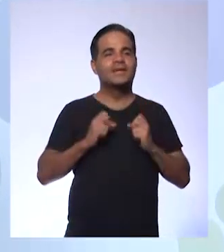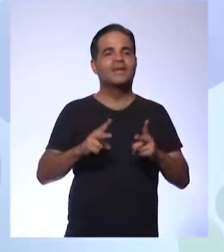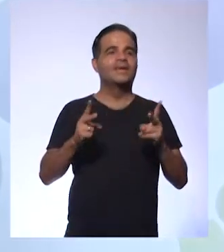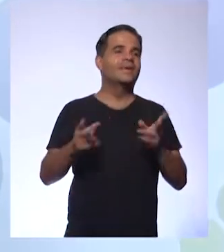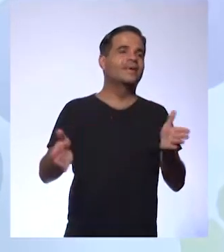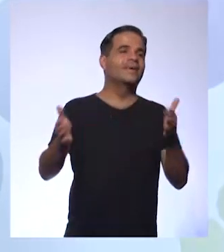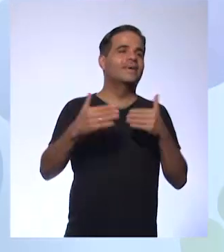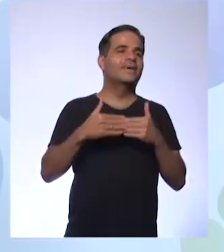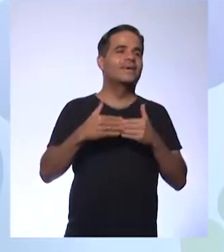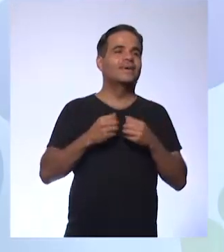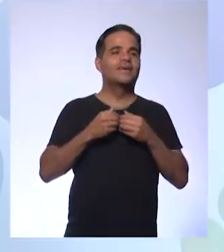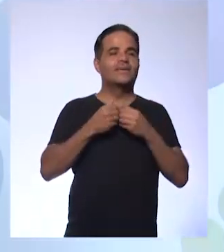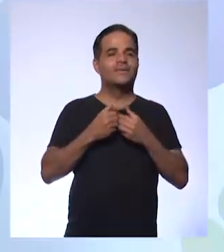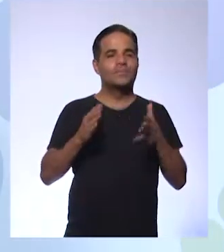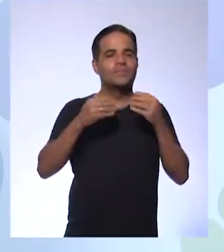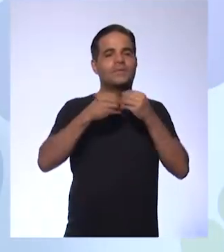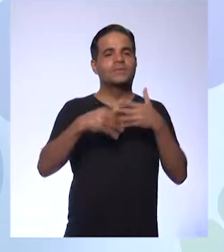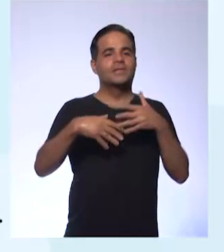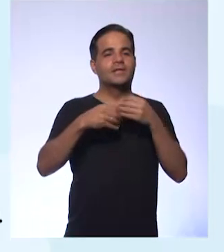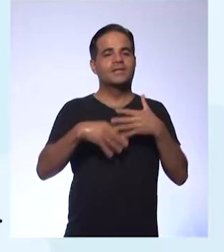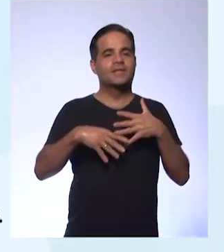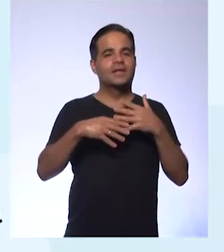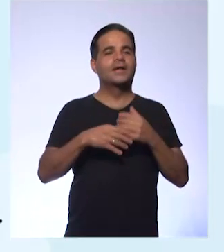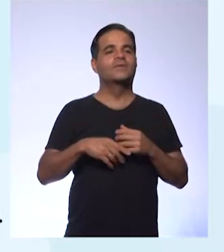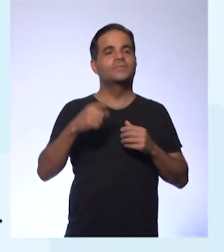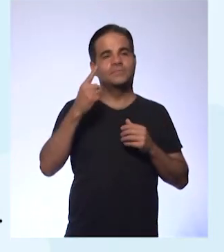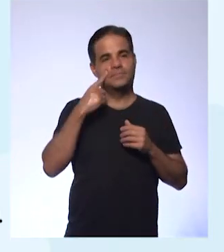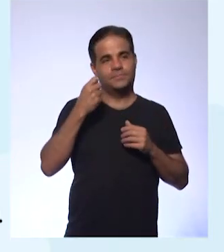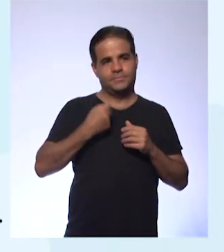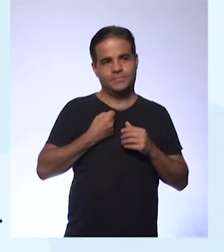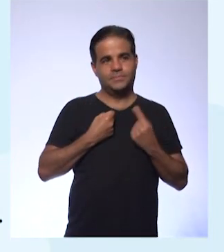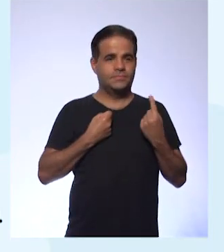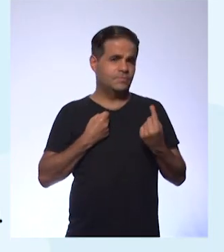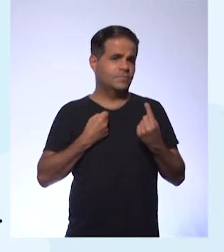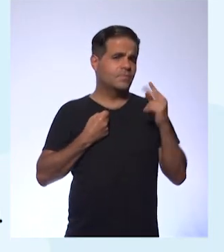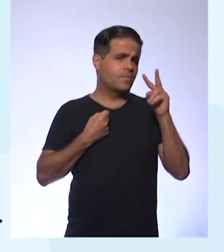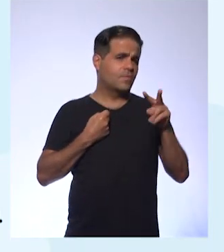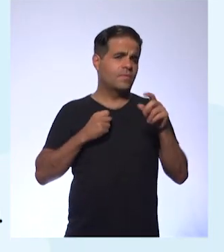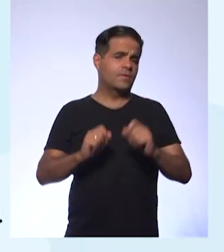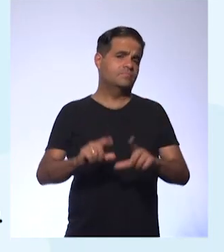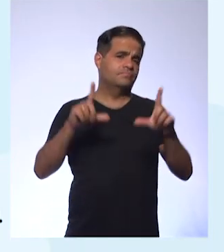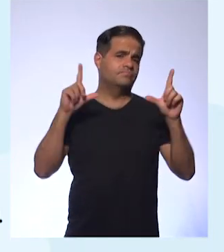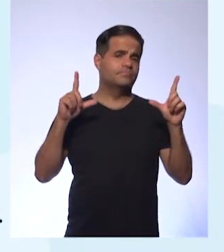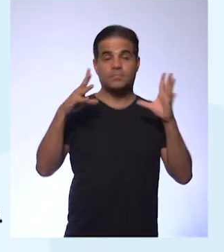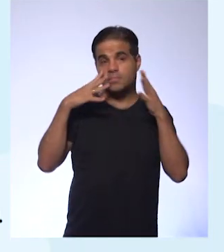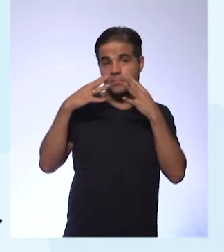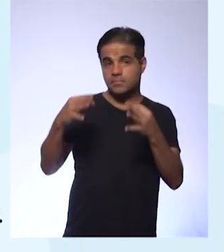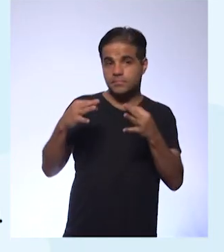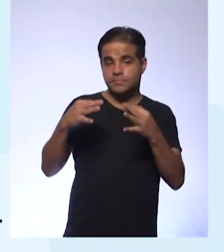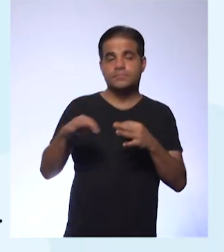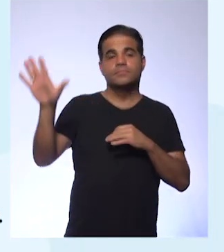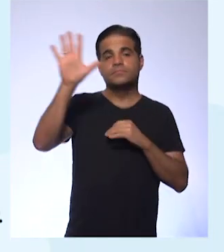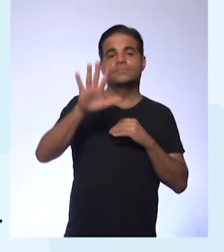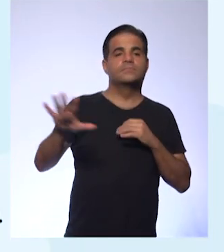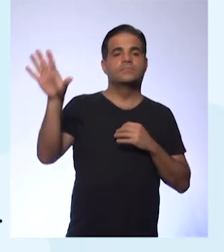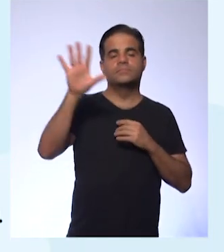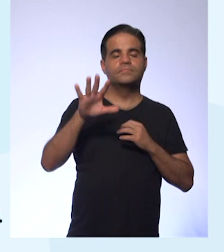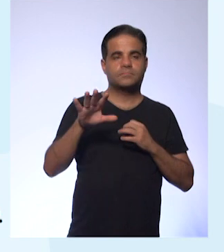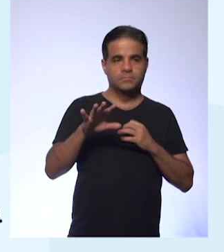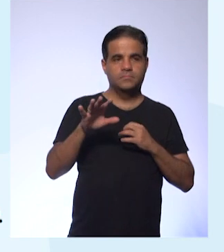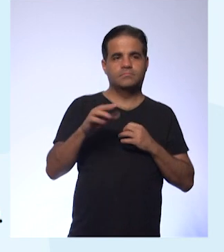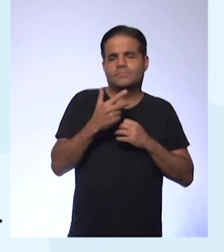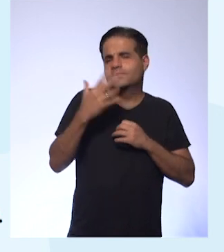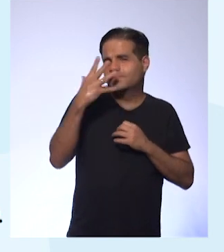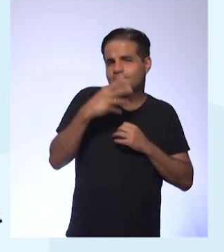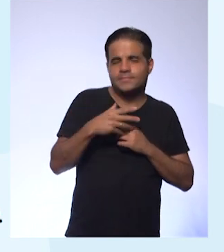acolhida? Vamos abrir o chat? Bora à acolhida número 1? Olha na tela. Presta atenção nessa imagem. Não é uma coisa